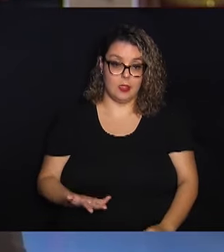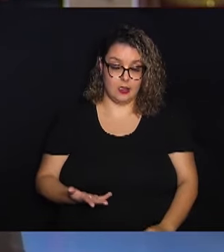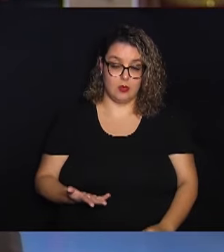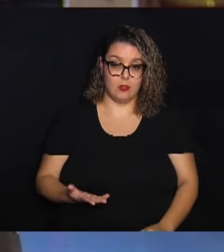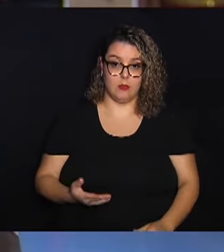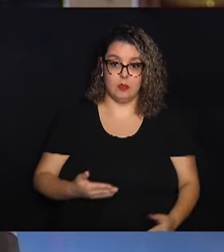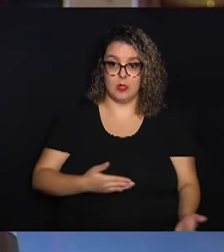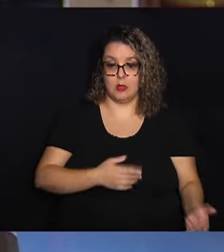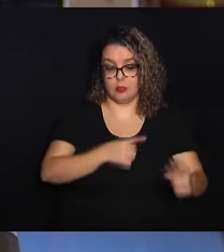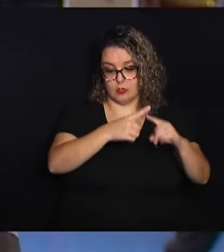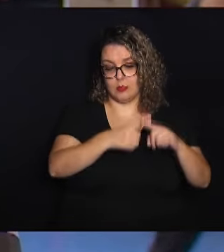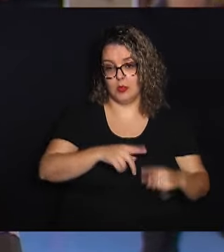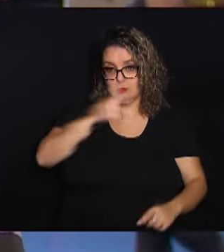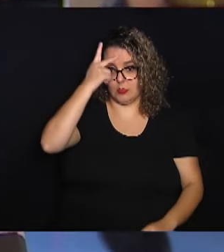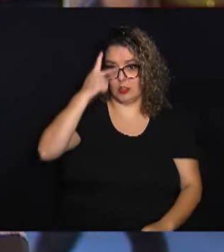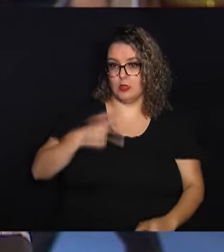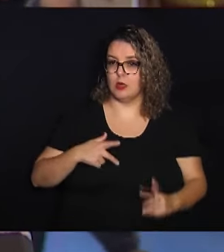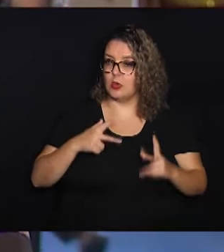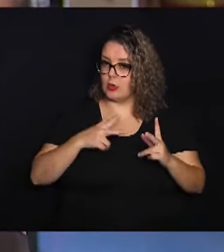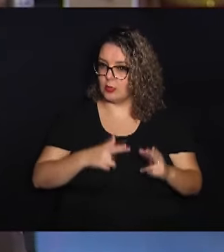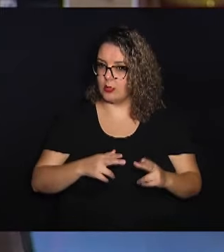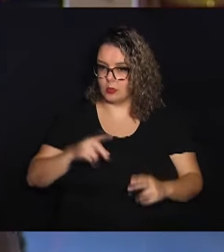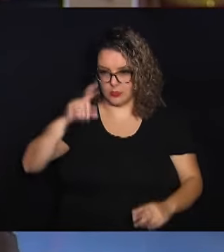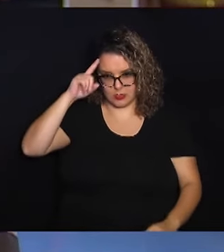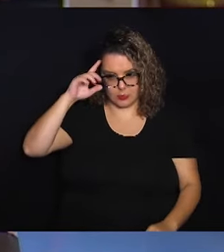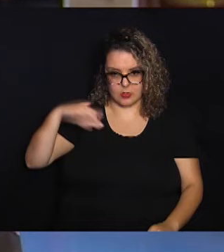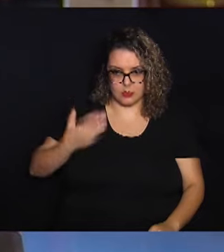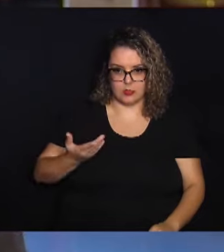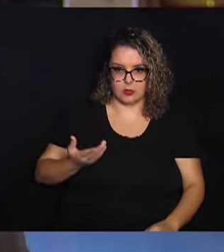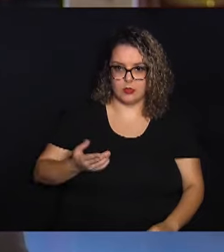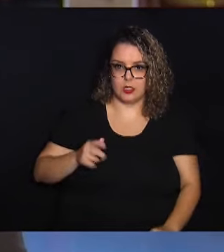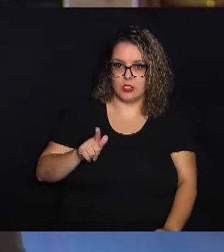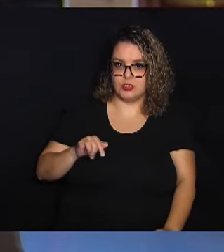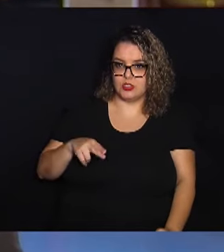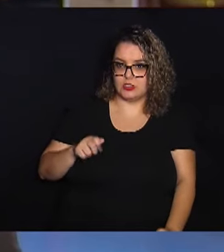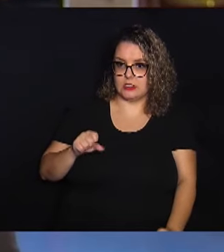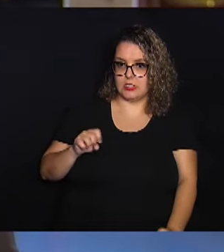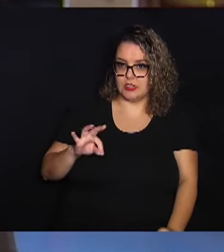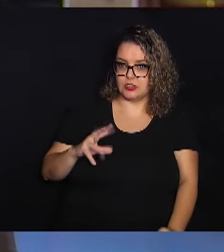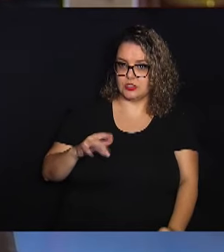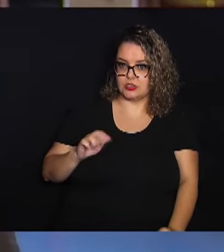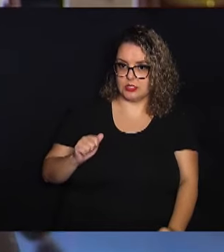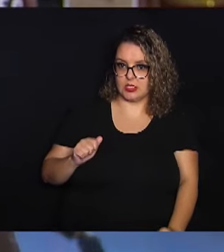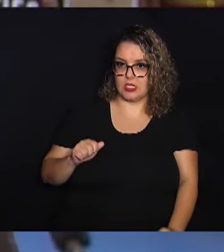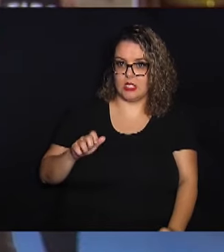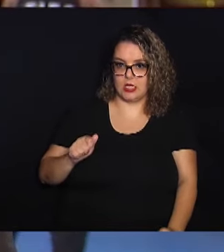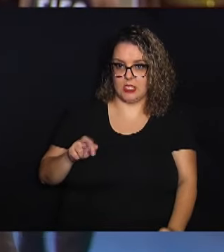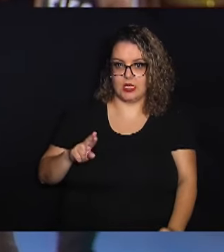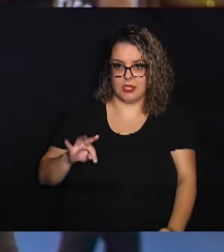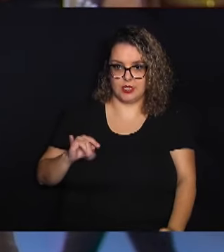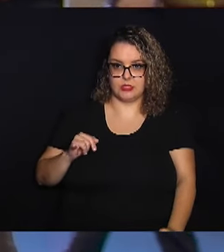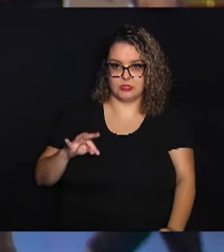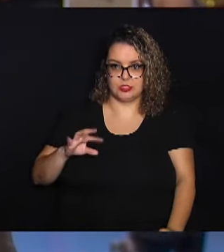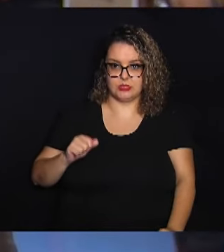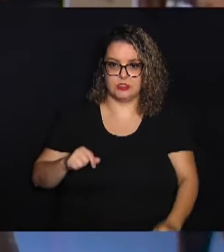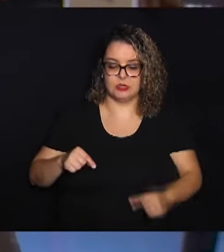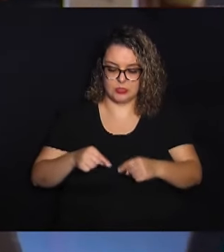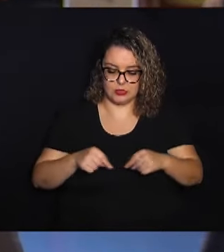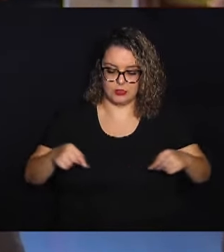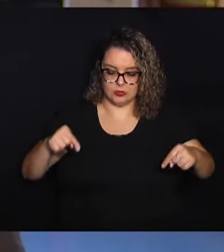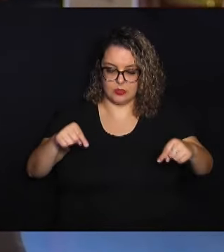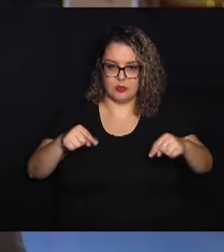então é como se fosse uma rotina de ginástica artística né que o atleta vai entra numa numa área de